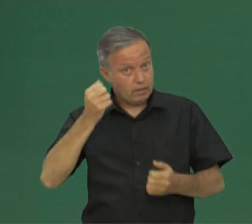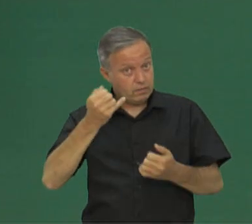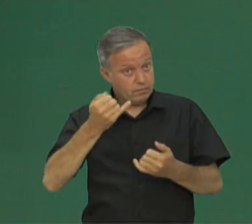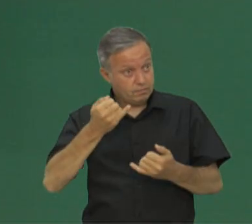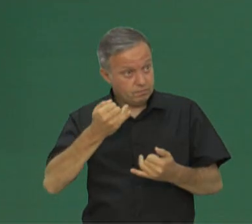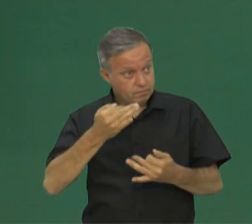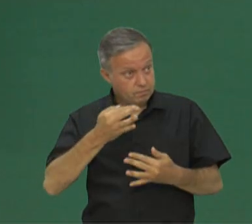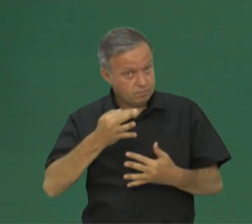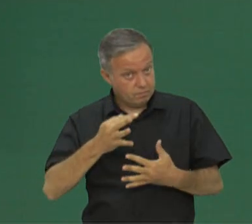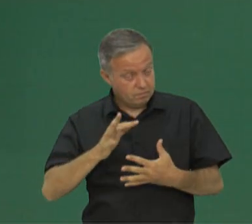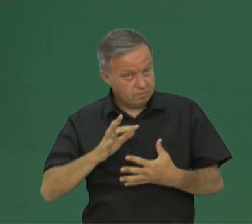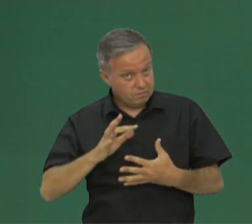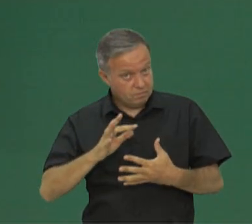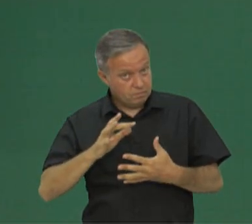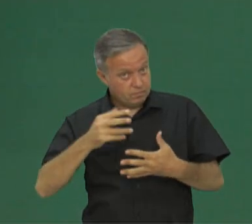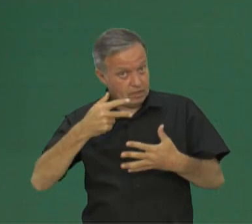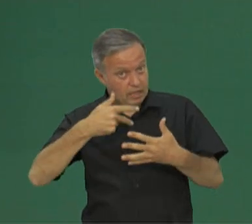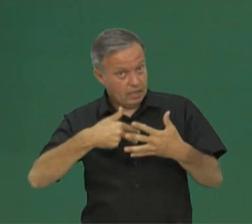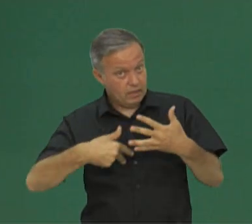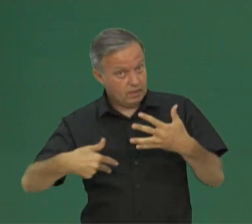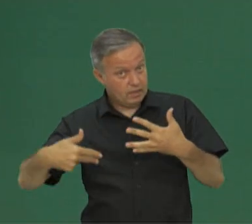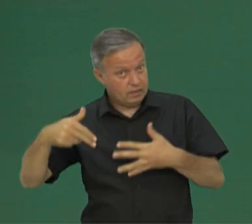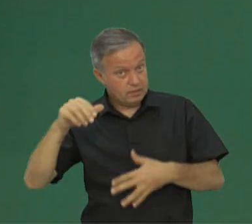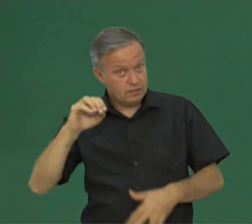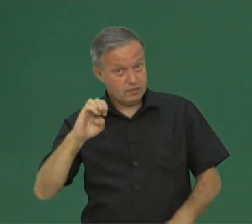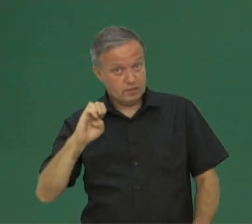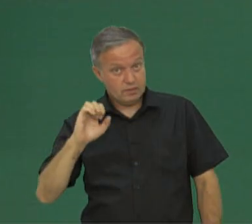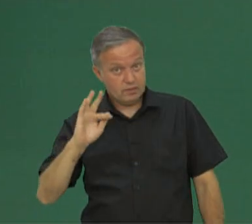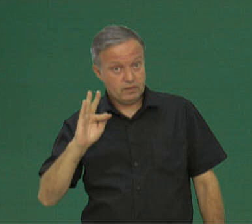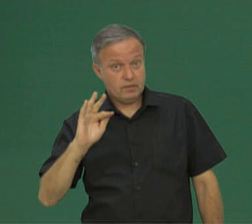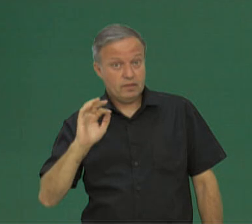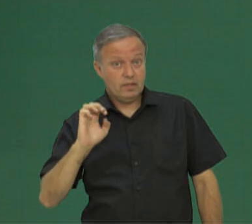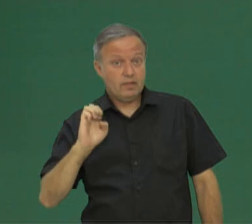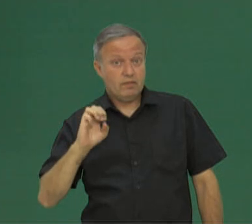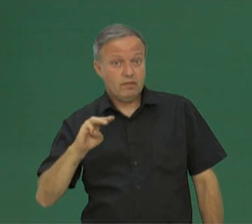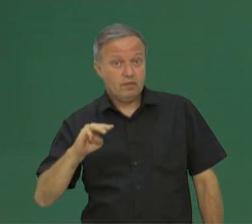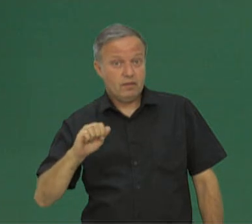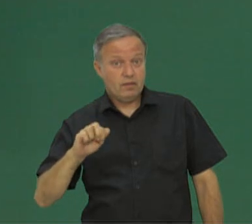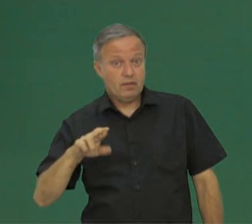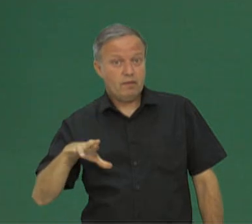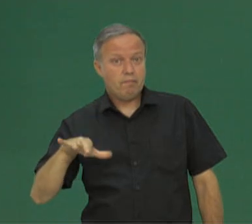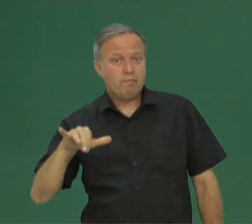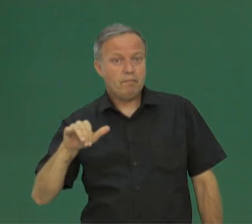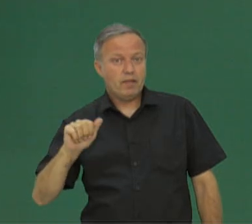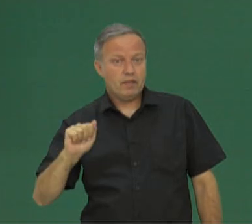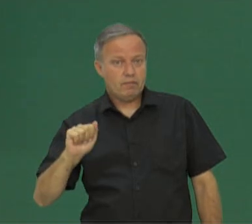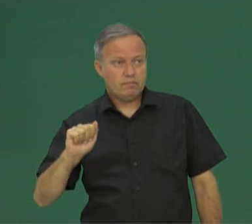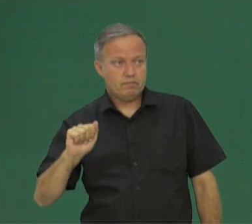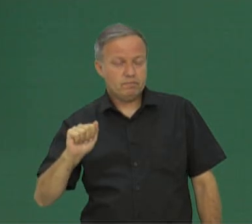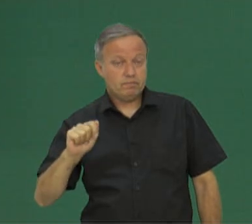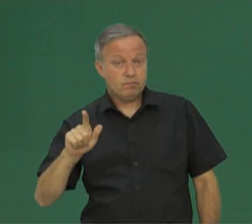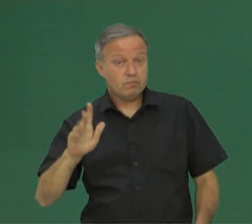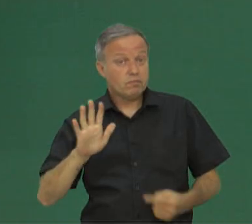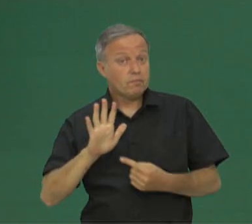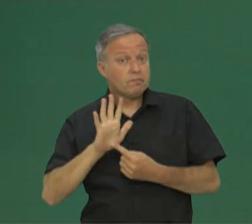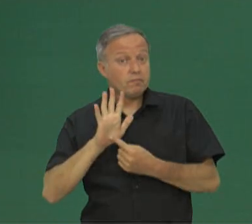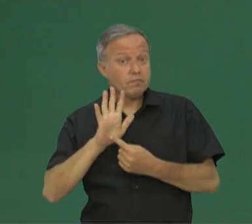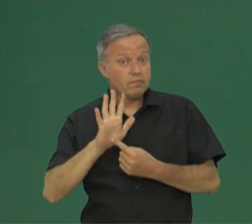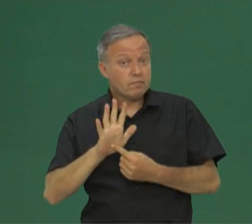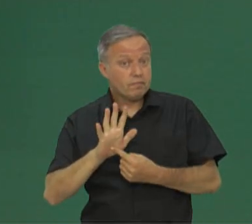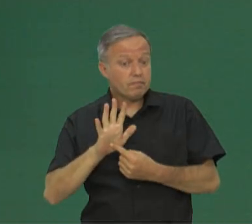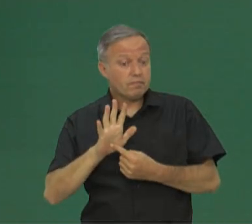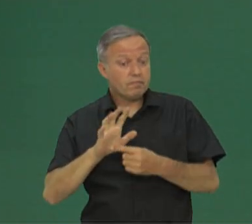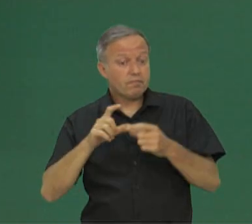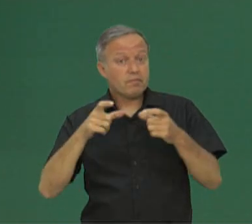sobre a arte efêmera, algumas outras formas, né, de arte efêmera, e apresentei a instalação para